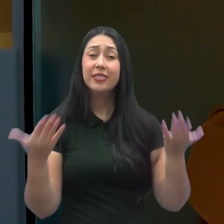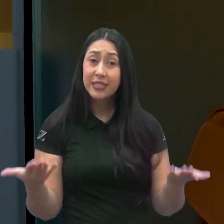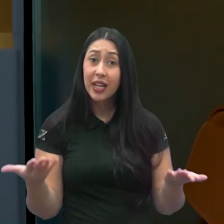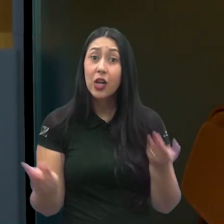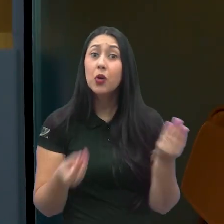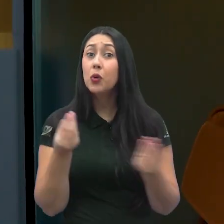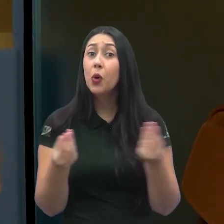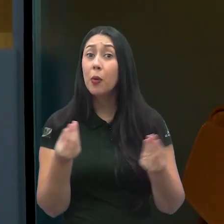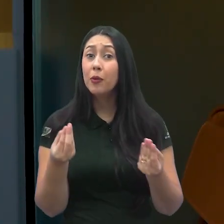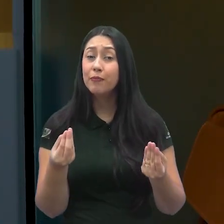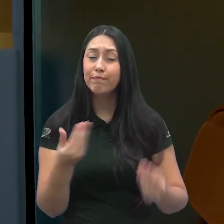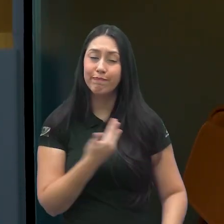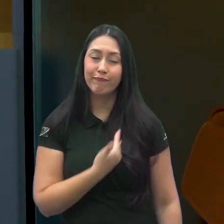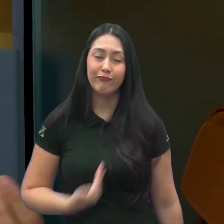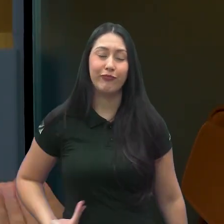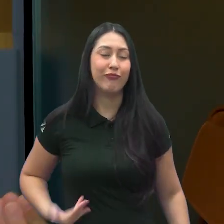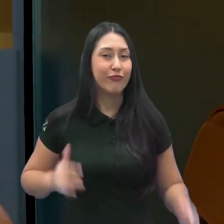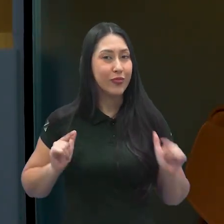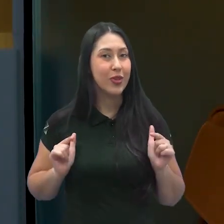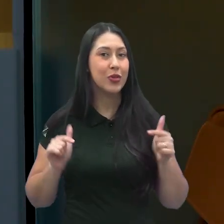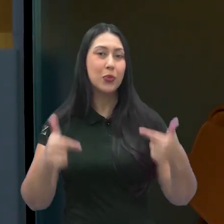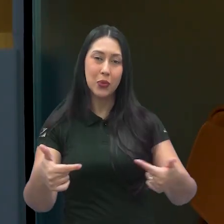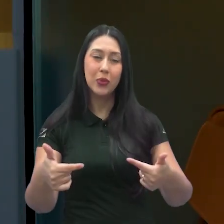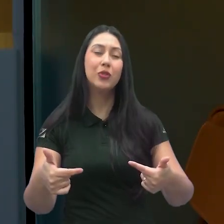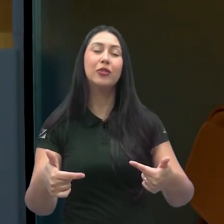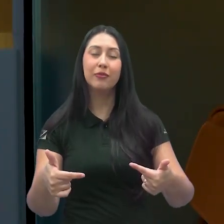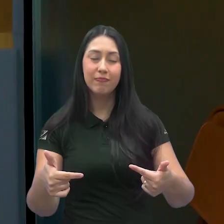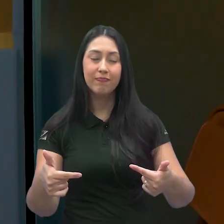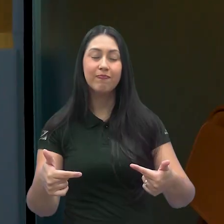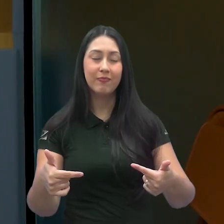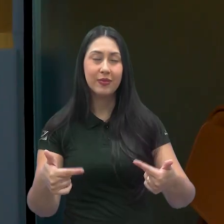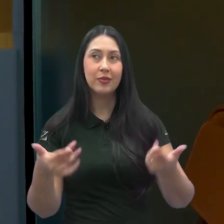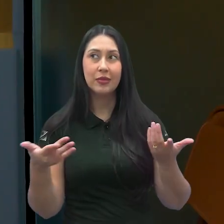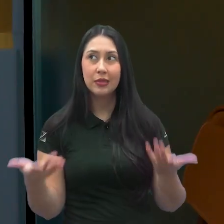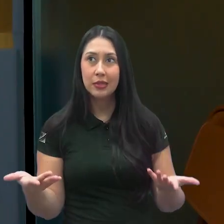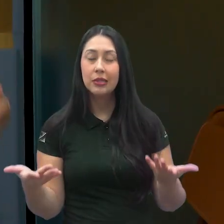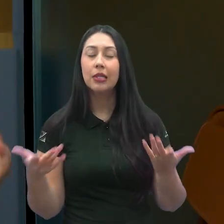isso parte de políticas públicas, de